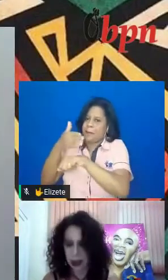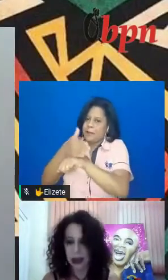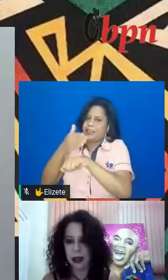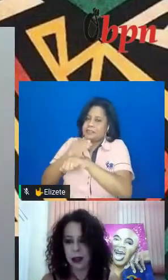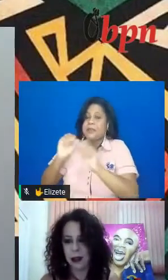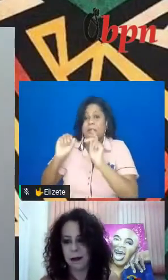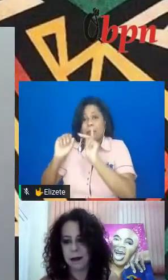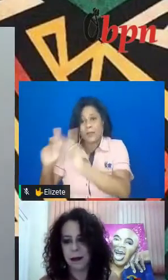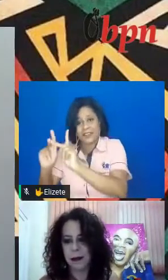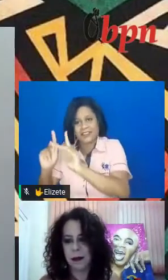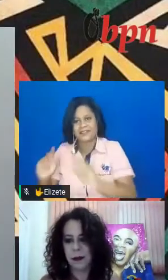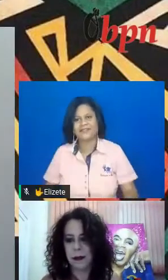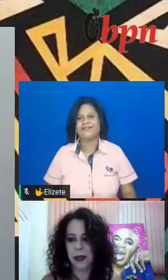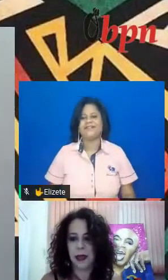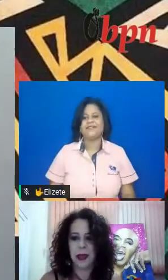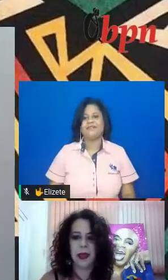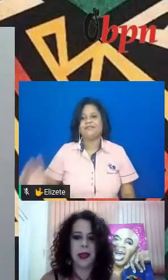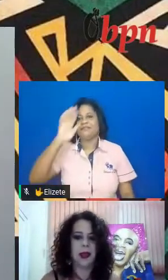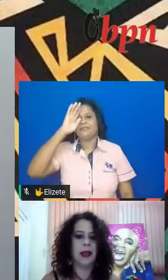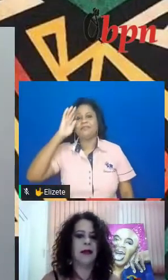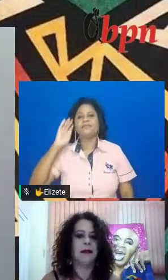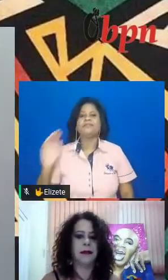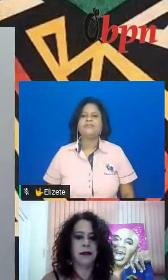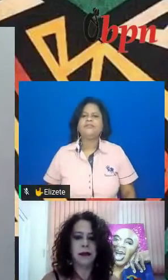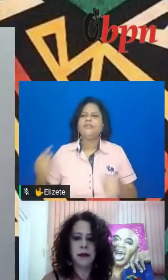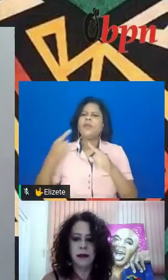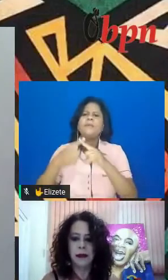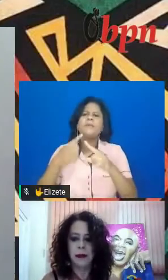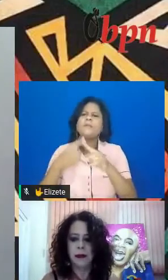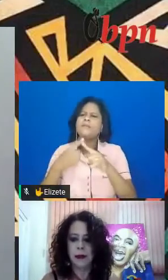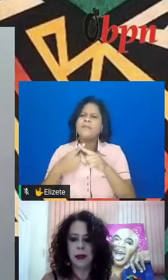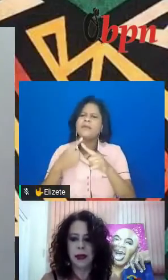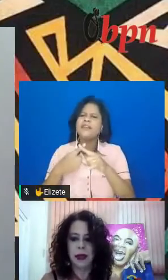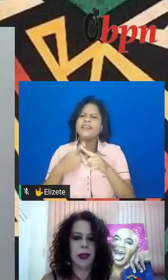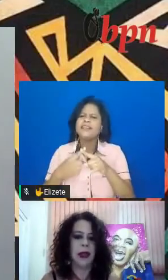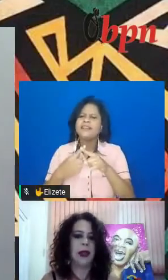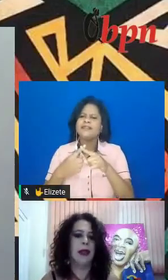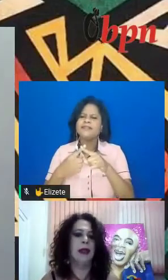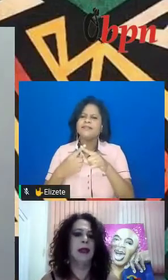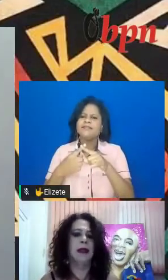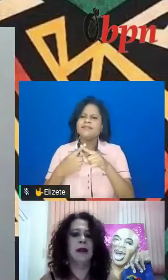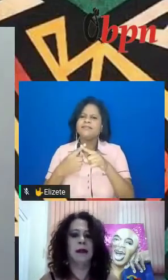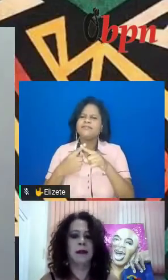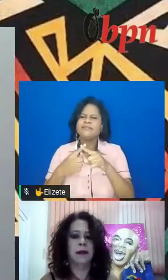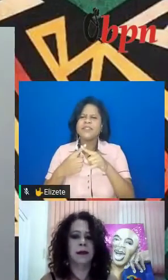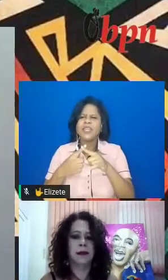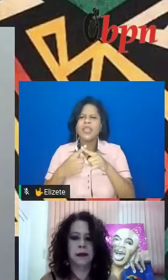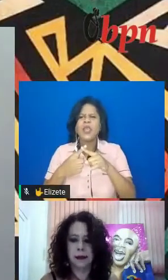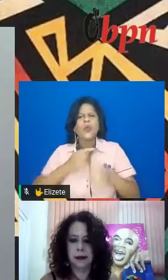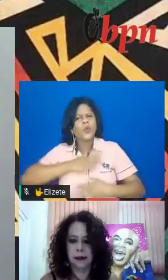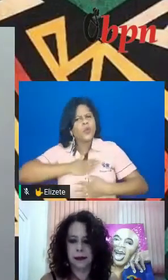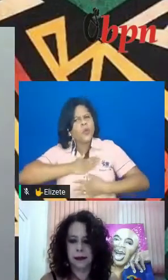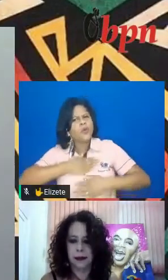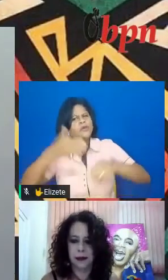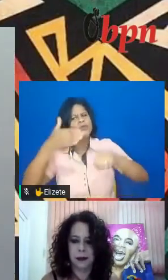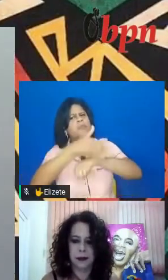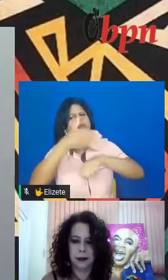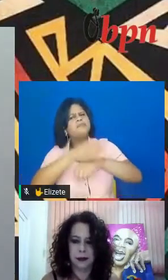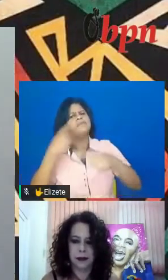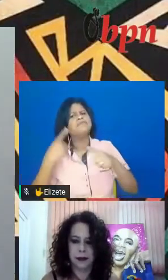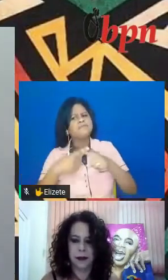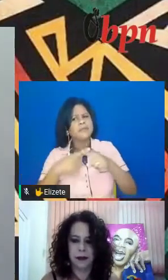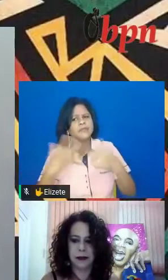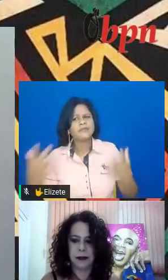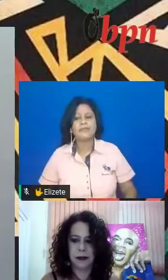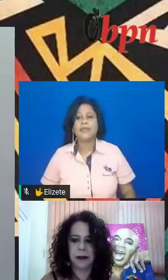das minhas forças. Por que que eu faço questão de participar?